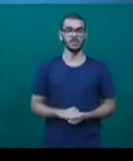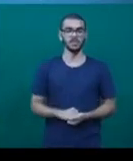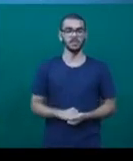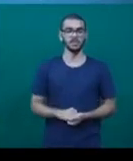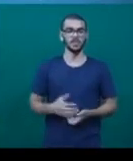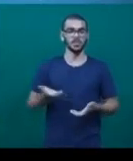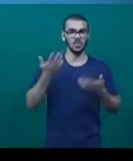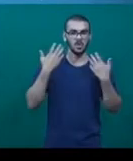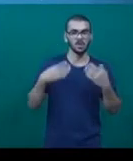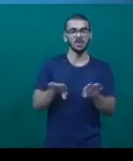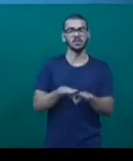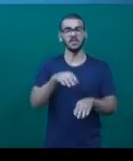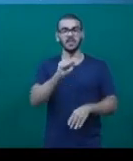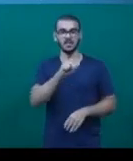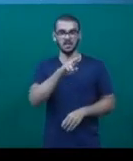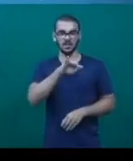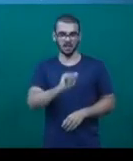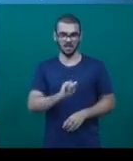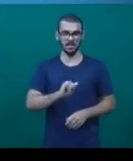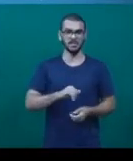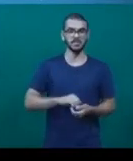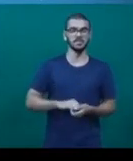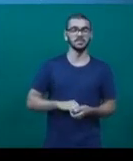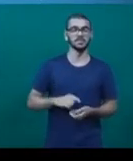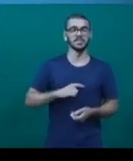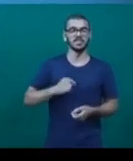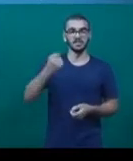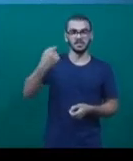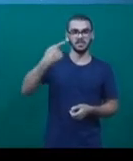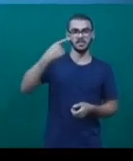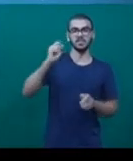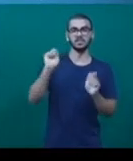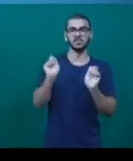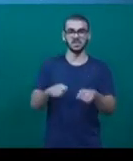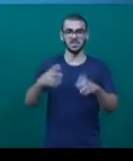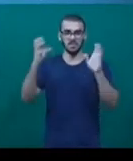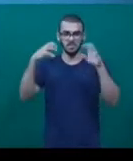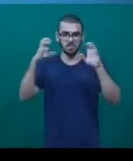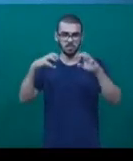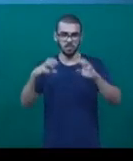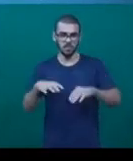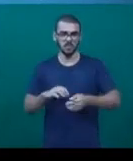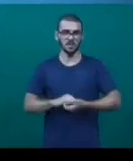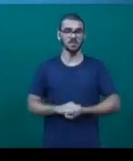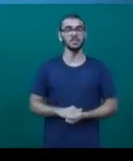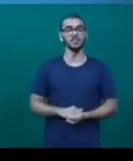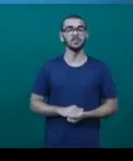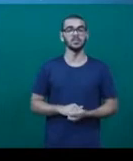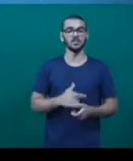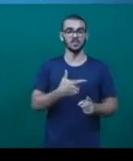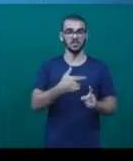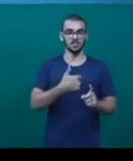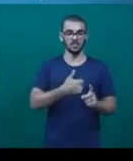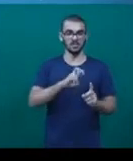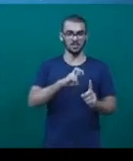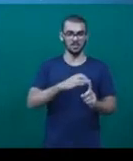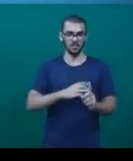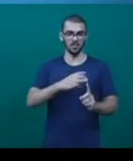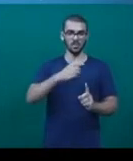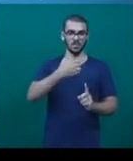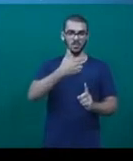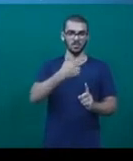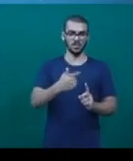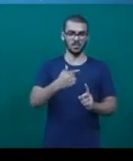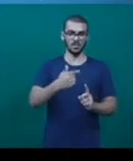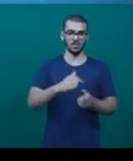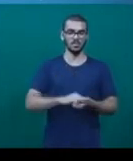quente também em Araguari. O dia vai ser de sol com possibilidade de pancadas de chuva no fim do dia, mínima de 15 e máxima de